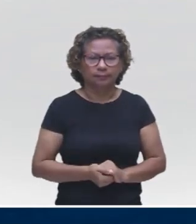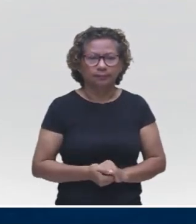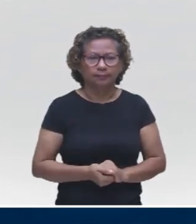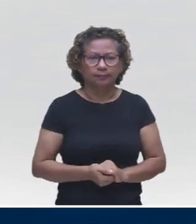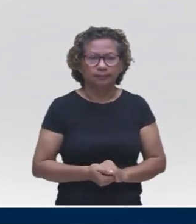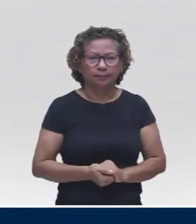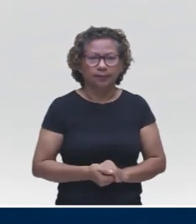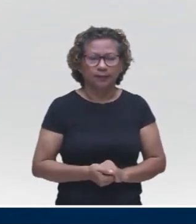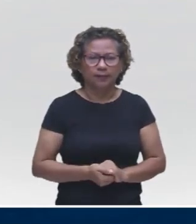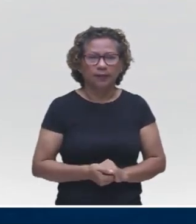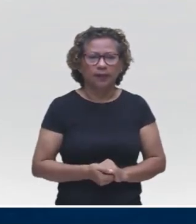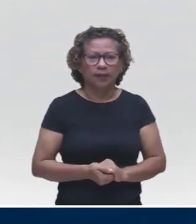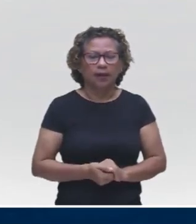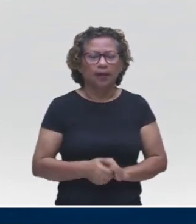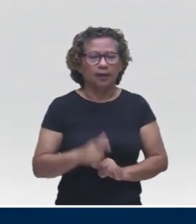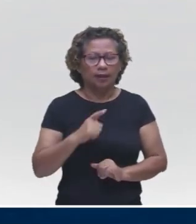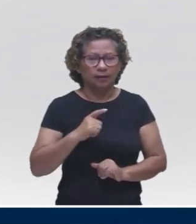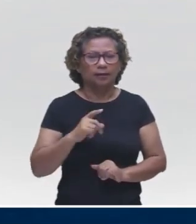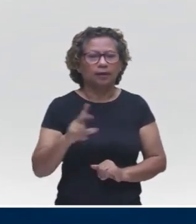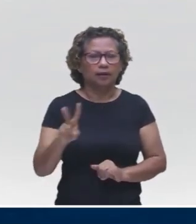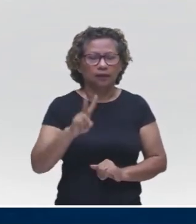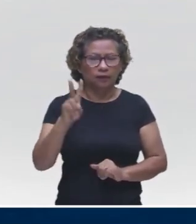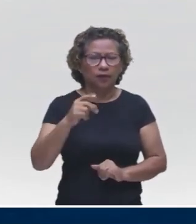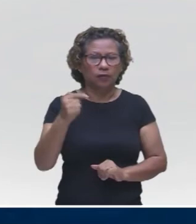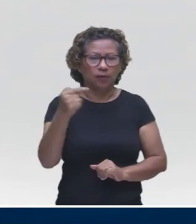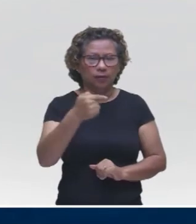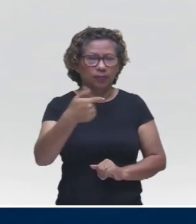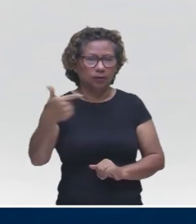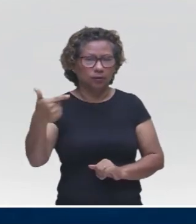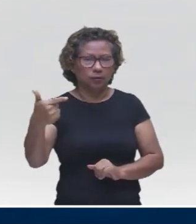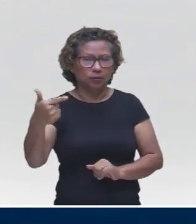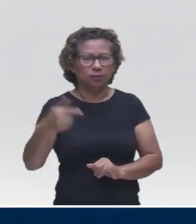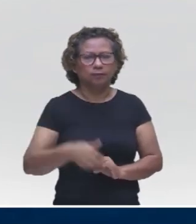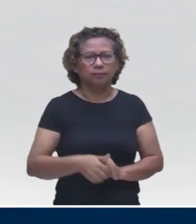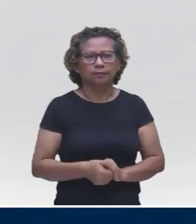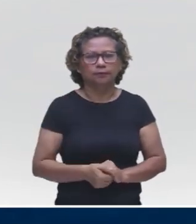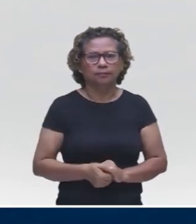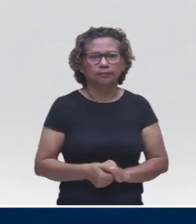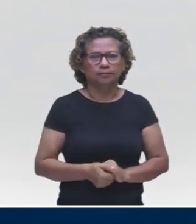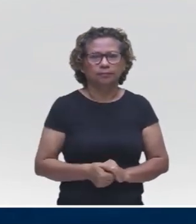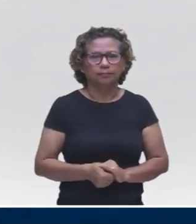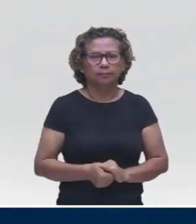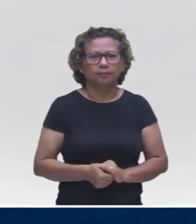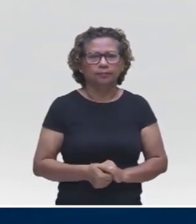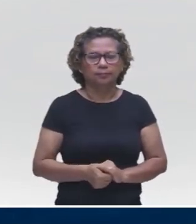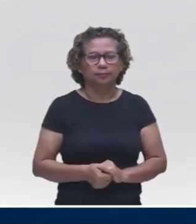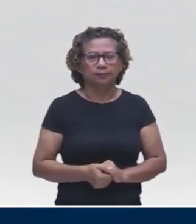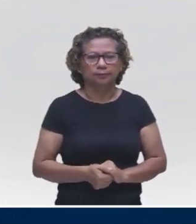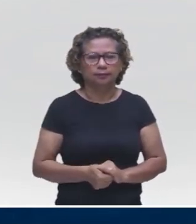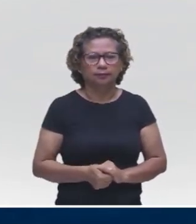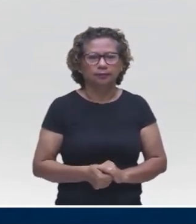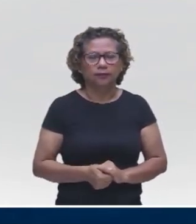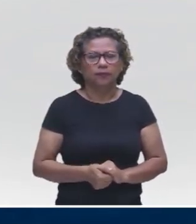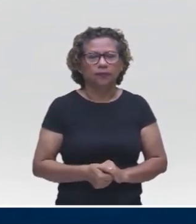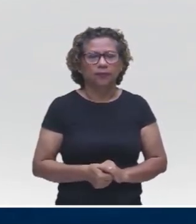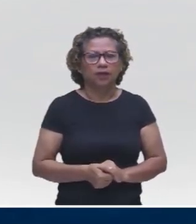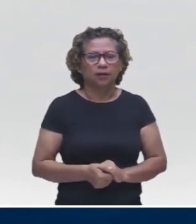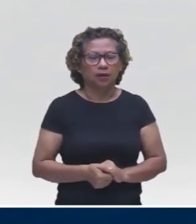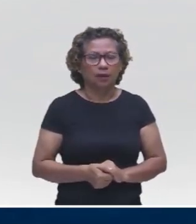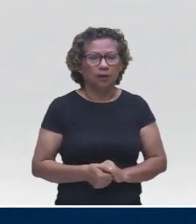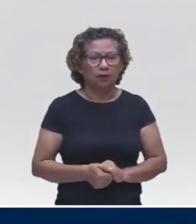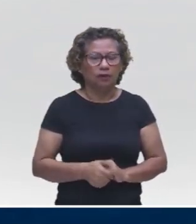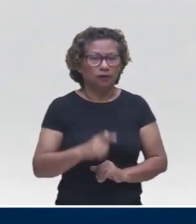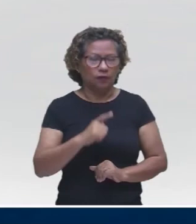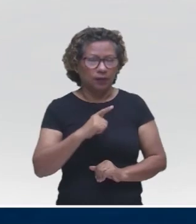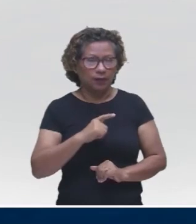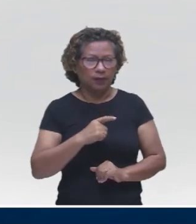é o valor do coeficiente linear. Ou seja, f de 0 vale quanto? Menos 2. Então, eu vou ter menos